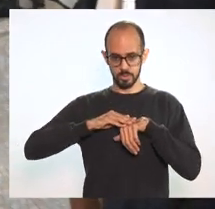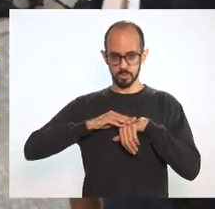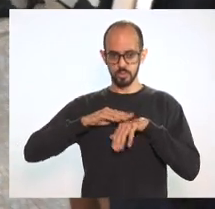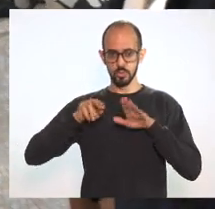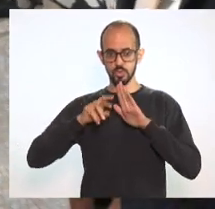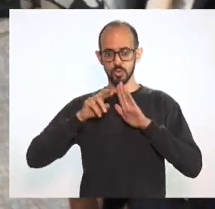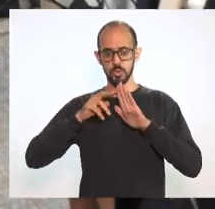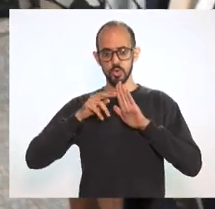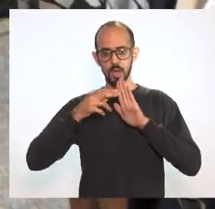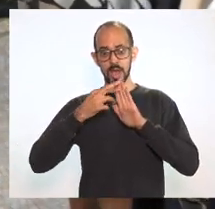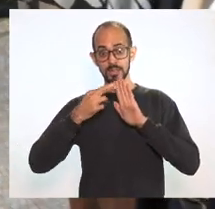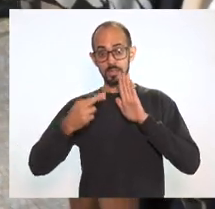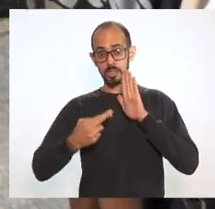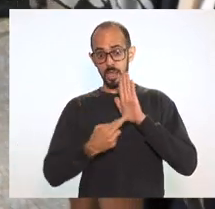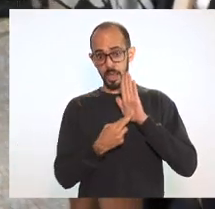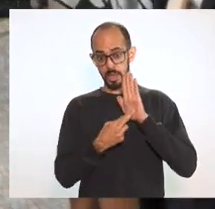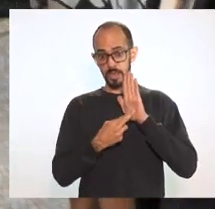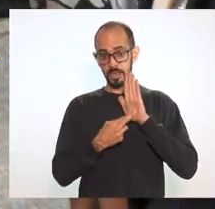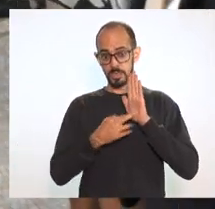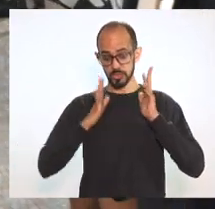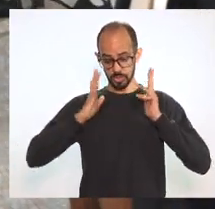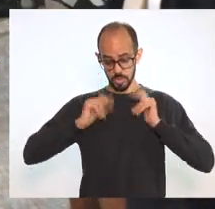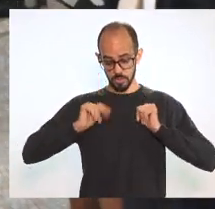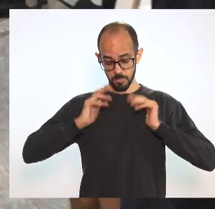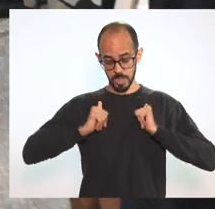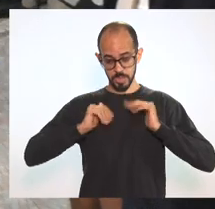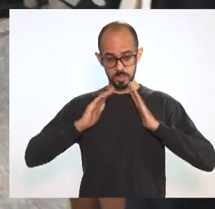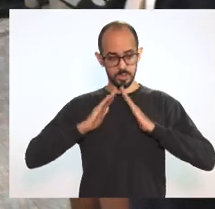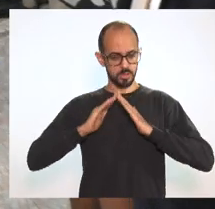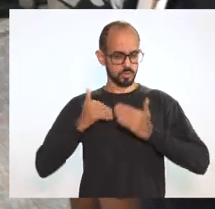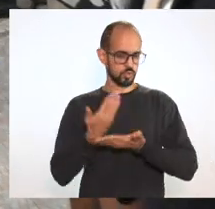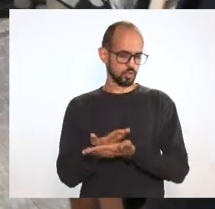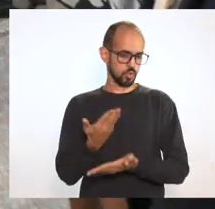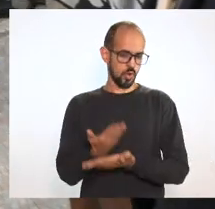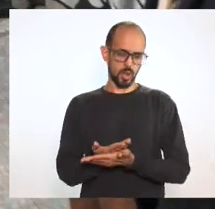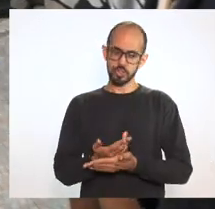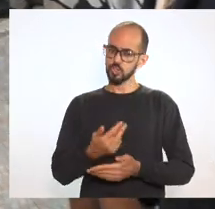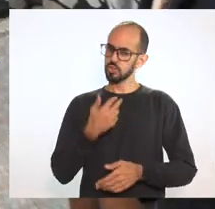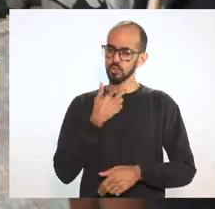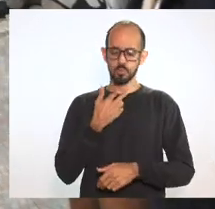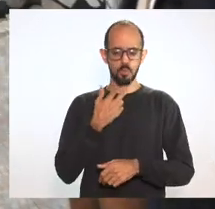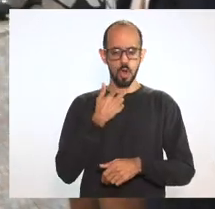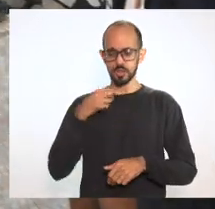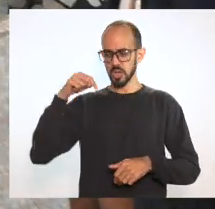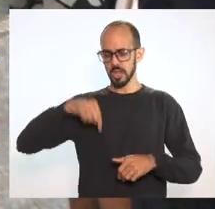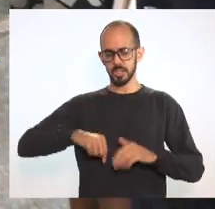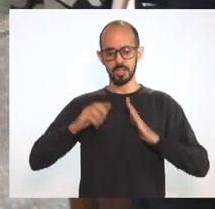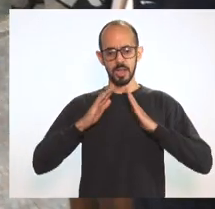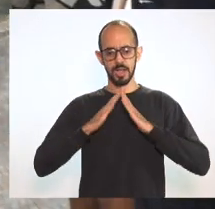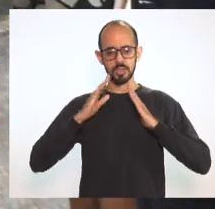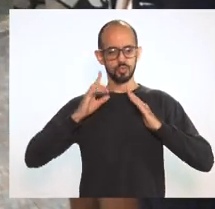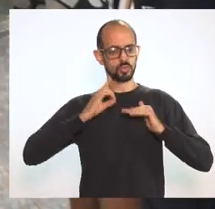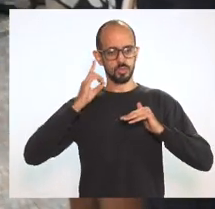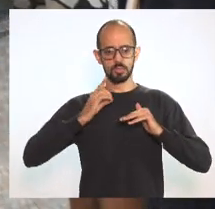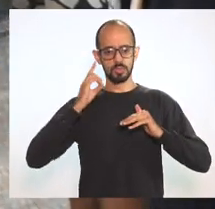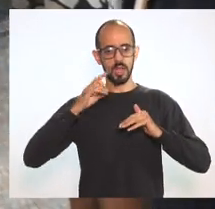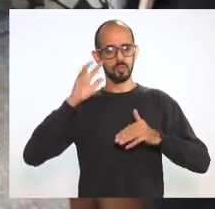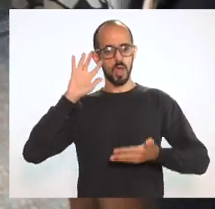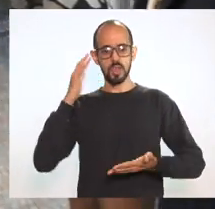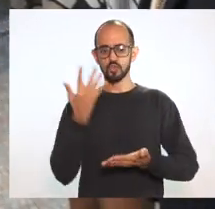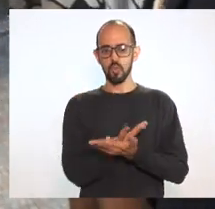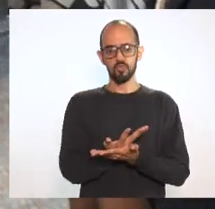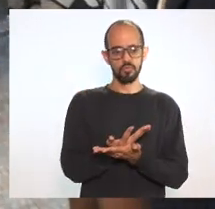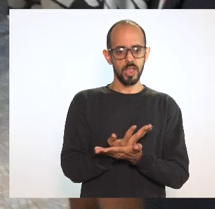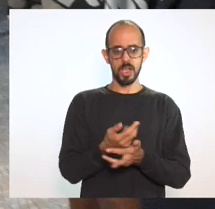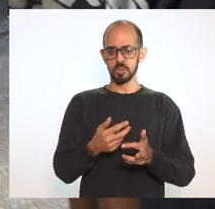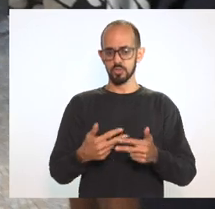de higienização e sanitização das escolas. Portanto, a gente não pode aqui no Parlamento, simplesmente por lei, definir questões, deputado